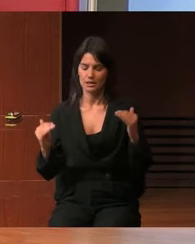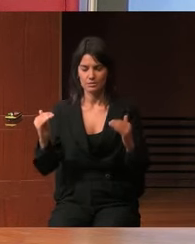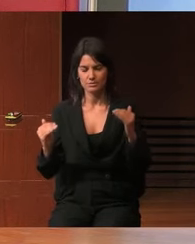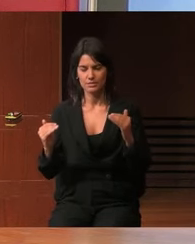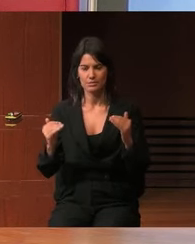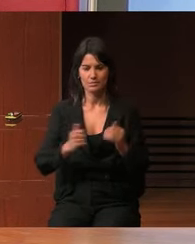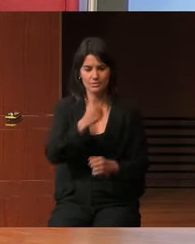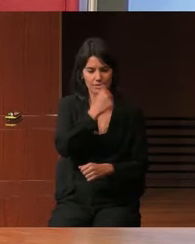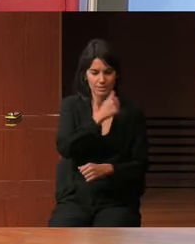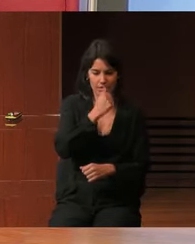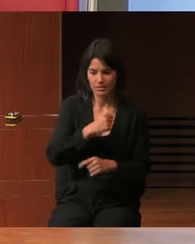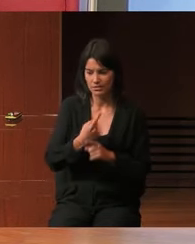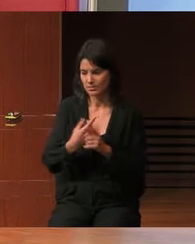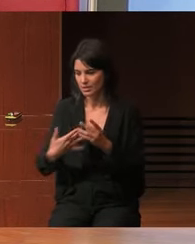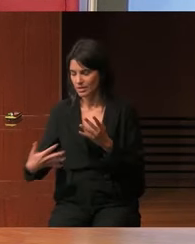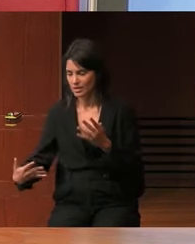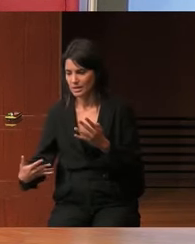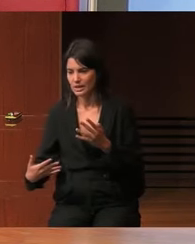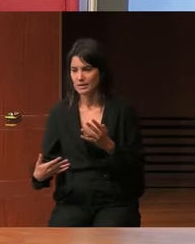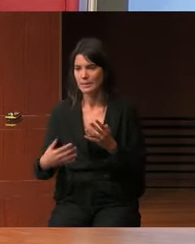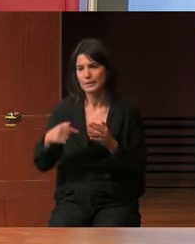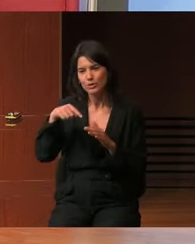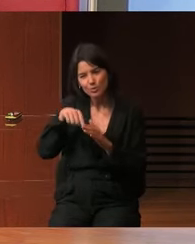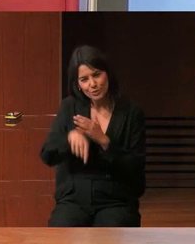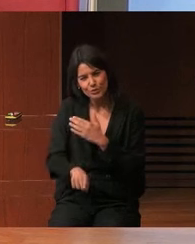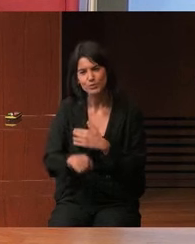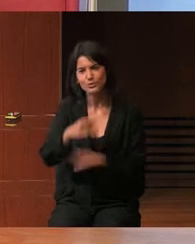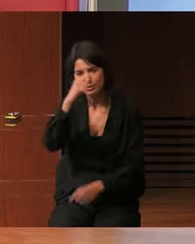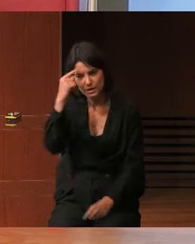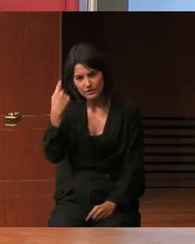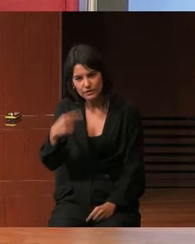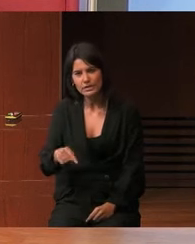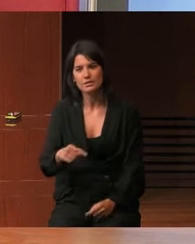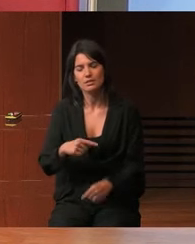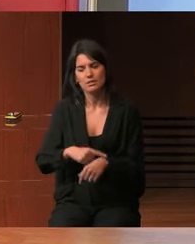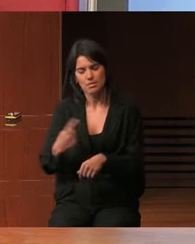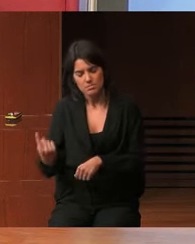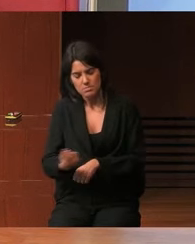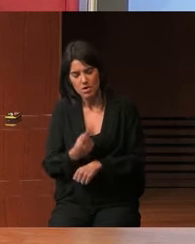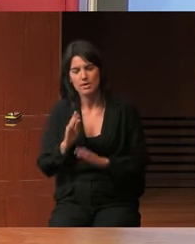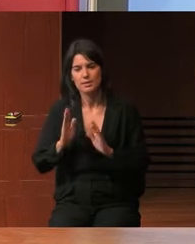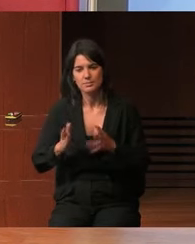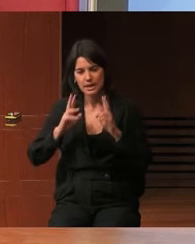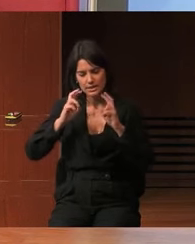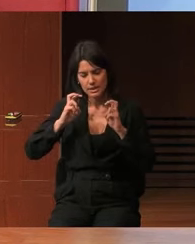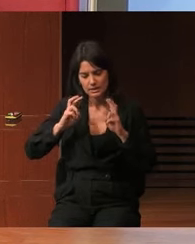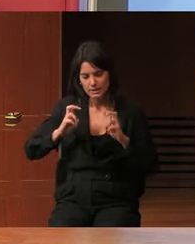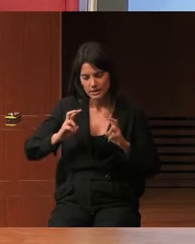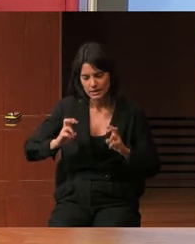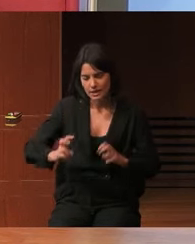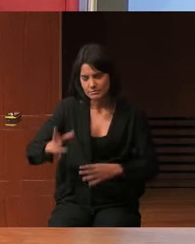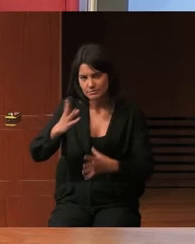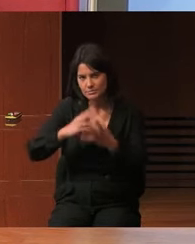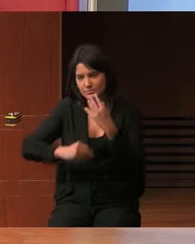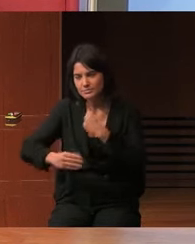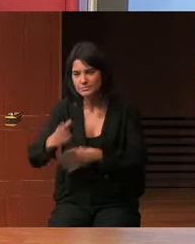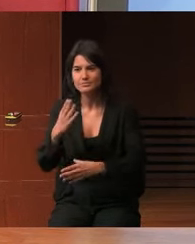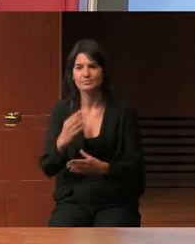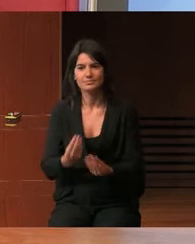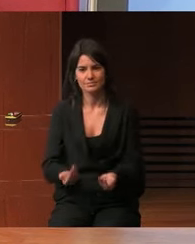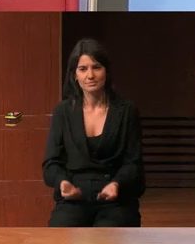lúdico e por aí fora e o profundo, o difícil, o que demora, o que depois nos dá gozo no fim porque descobrimos.